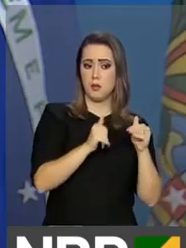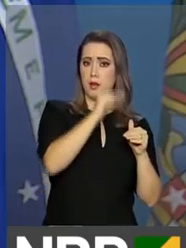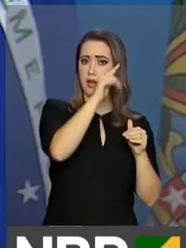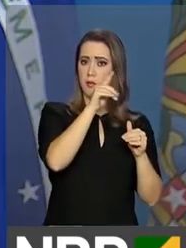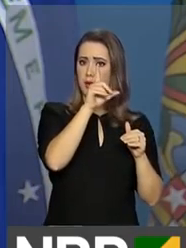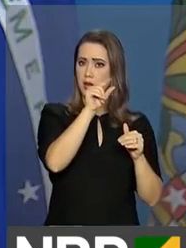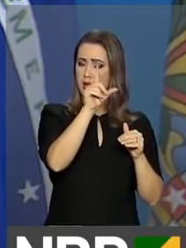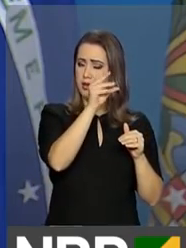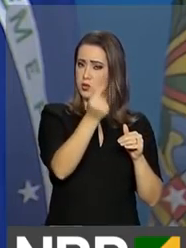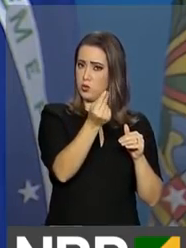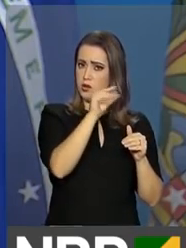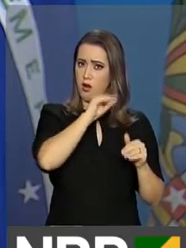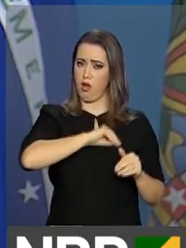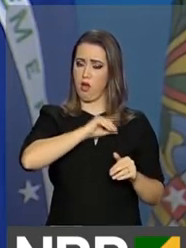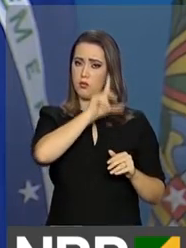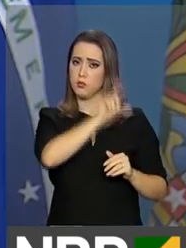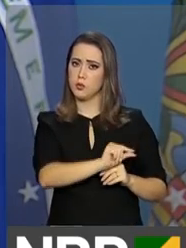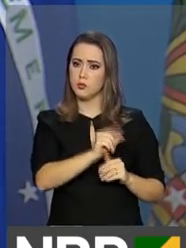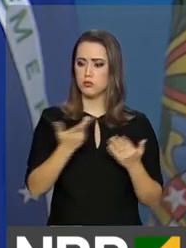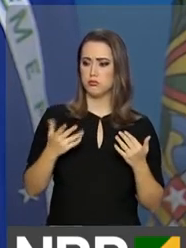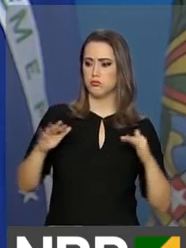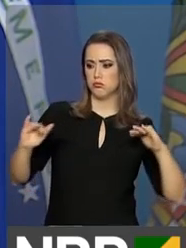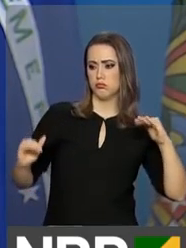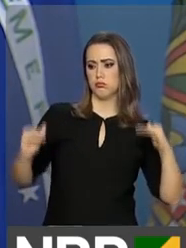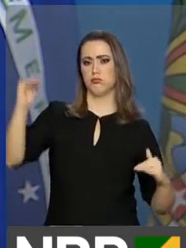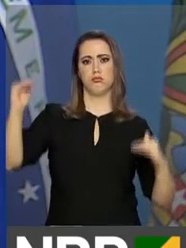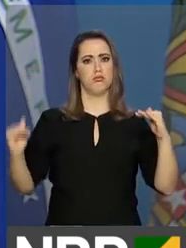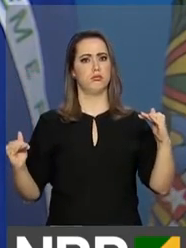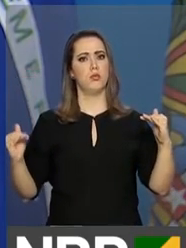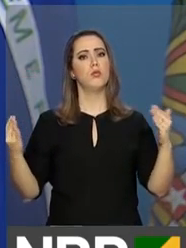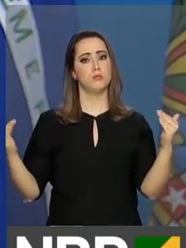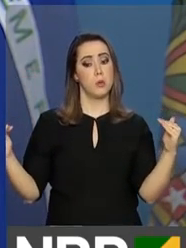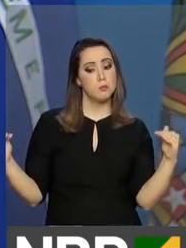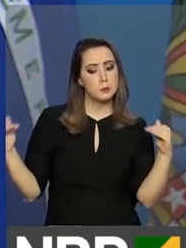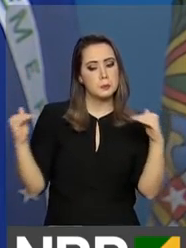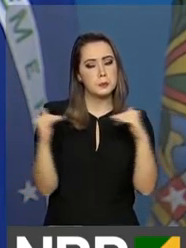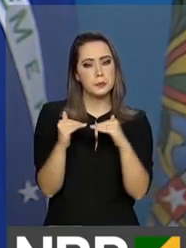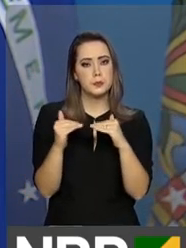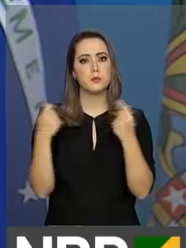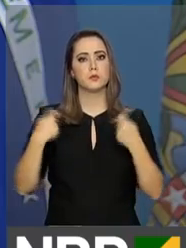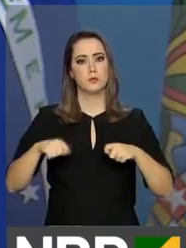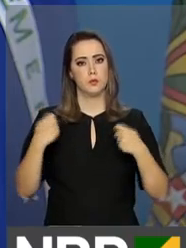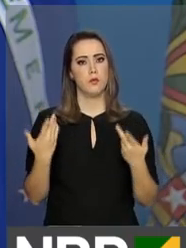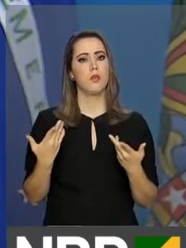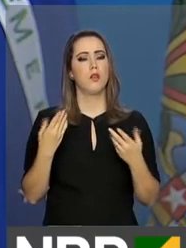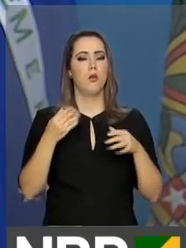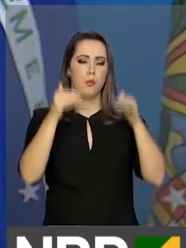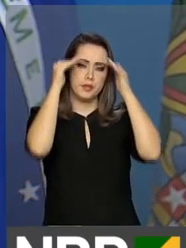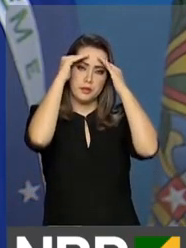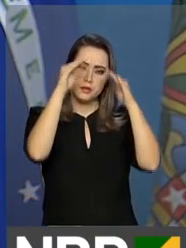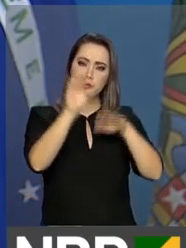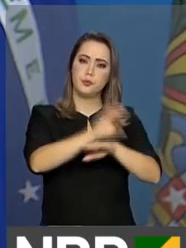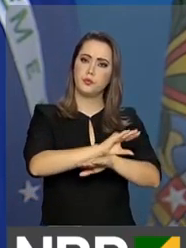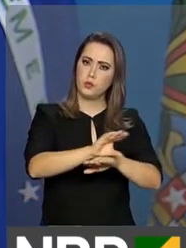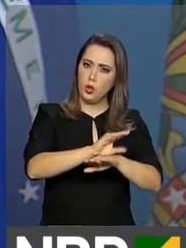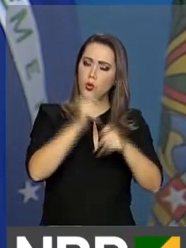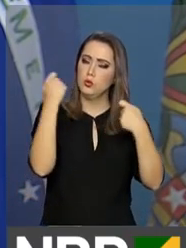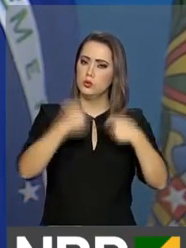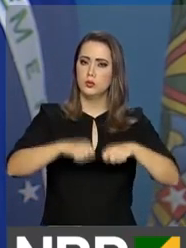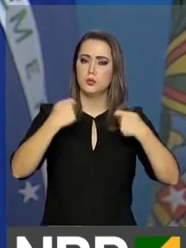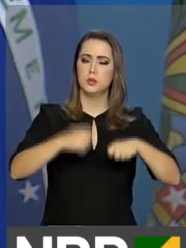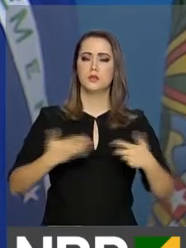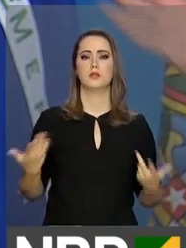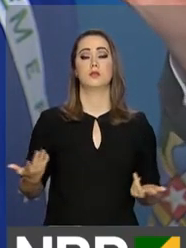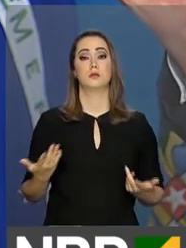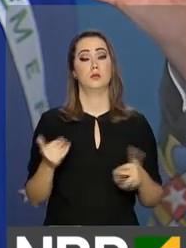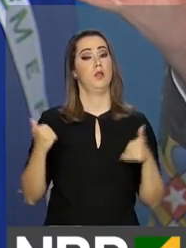nenhuma relação lógica que permita o ferimento do princípio da parificação da igualdade que está previsto e exigido pelo texto